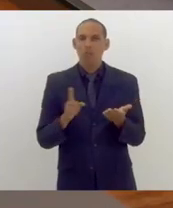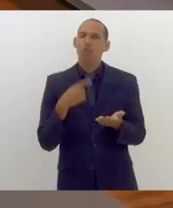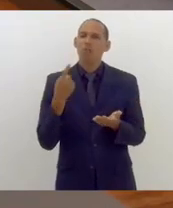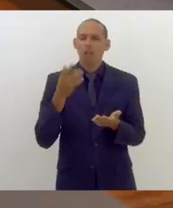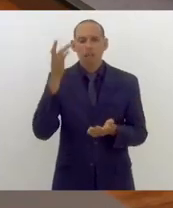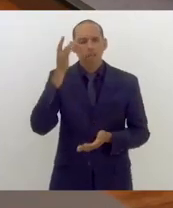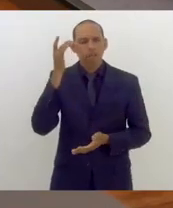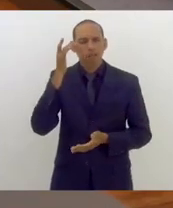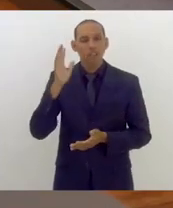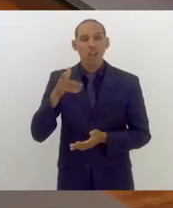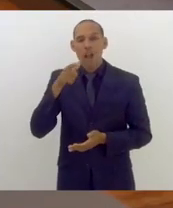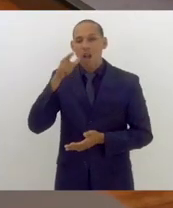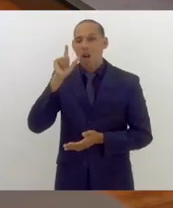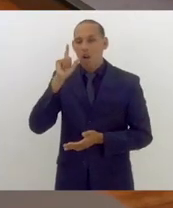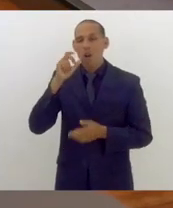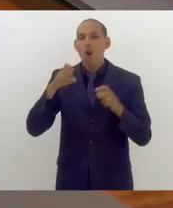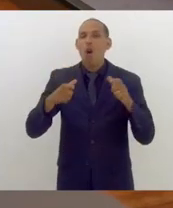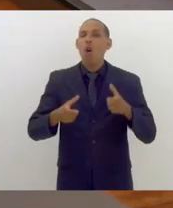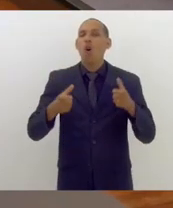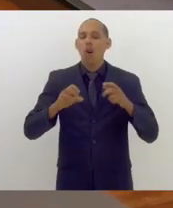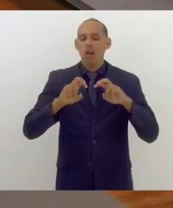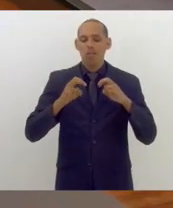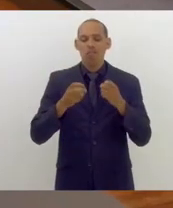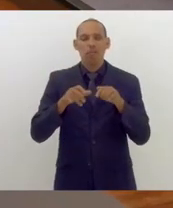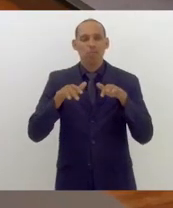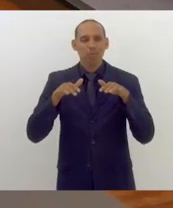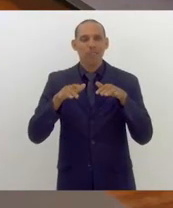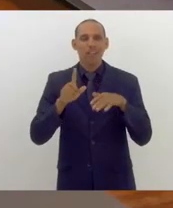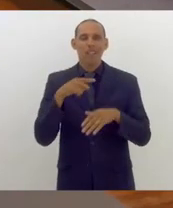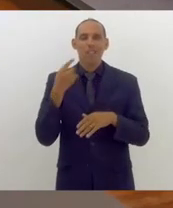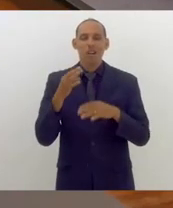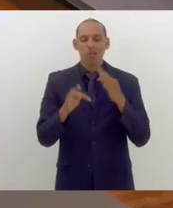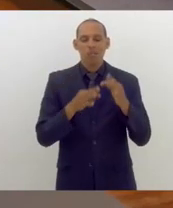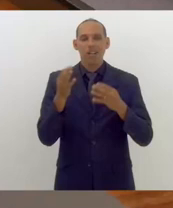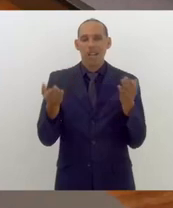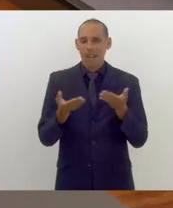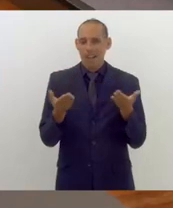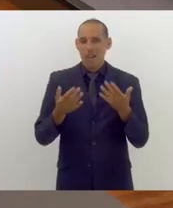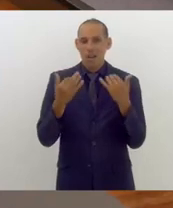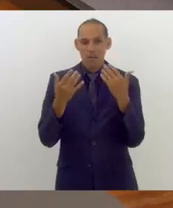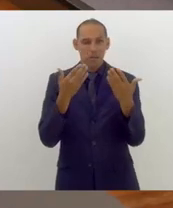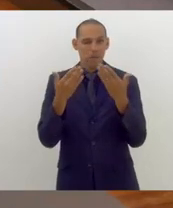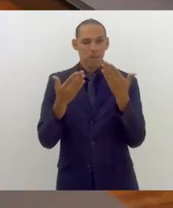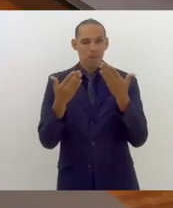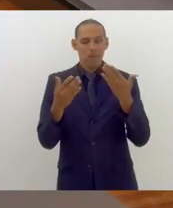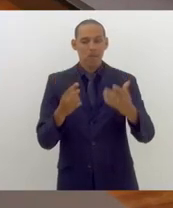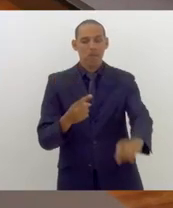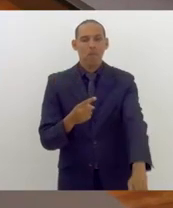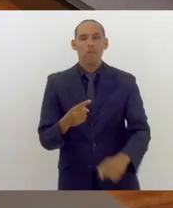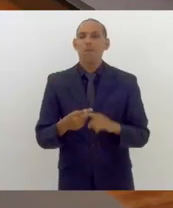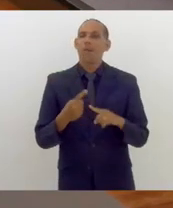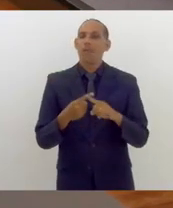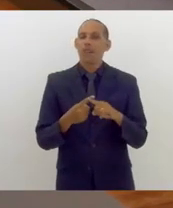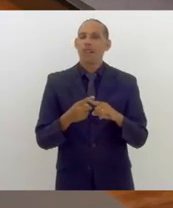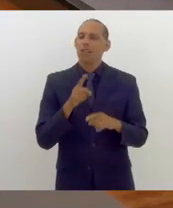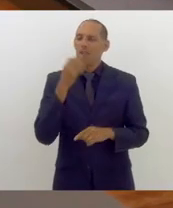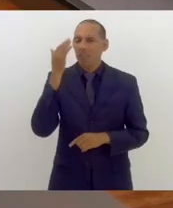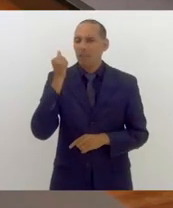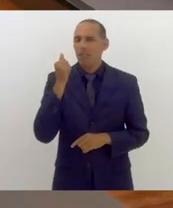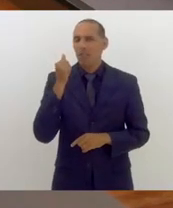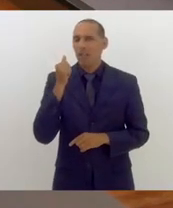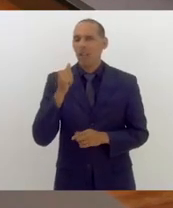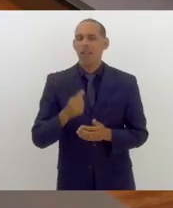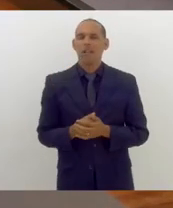amadurecemos ela ontem no plenário quando ela estava tratando a questão da audiência pública e nós sabemos que os atores do